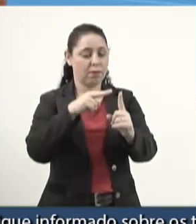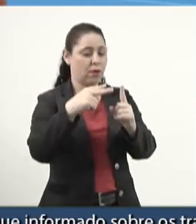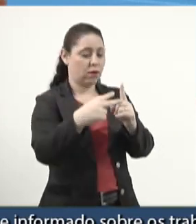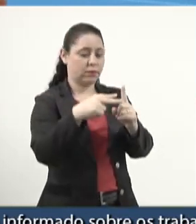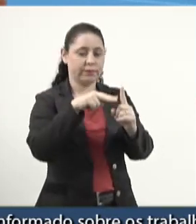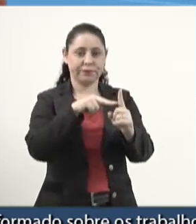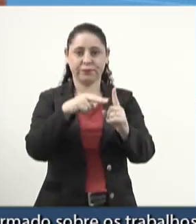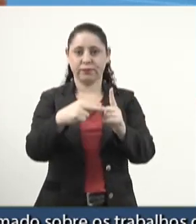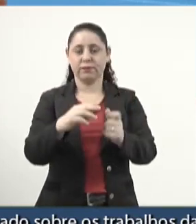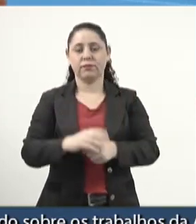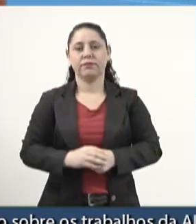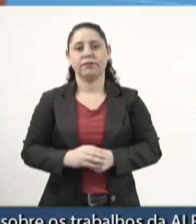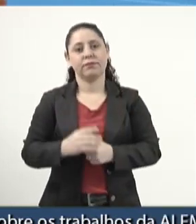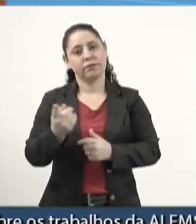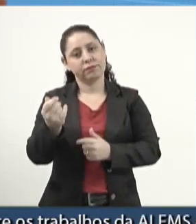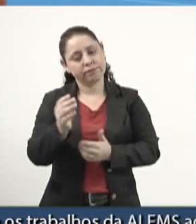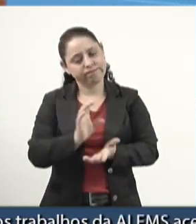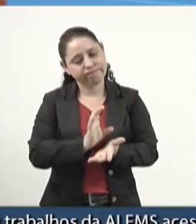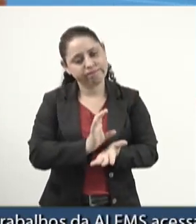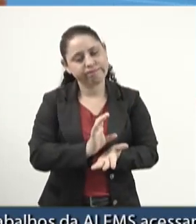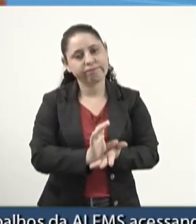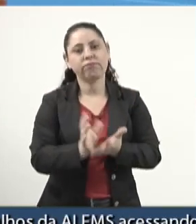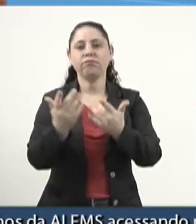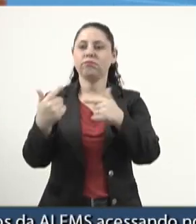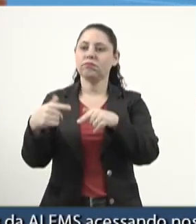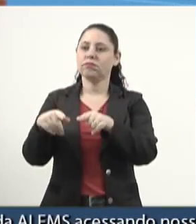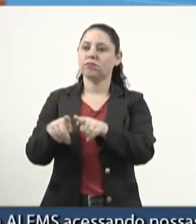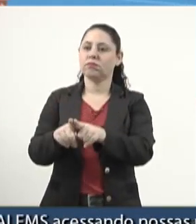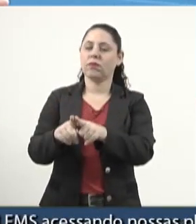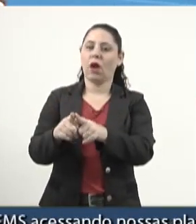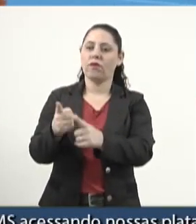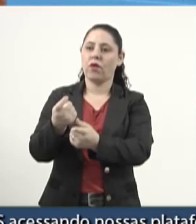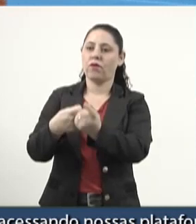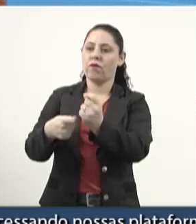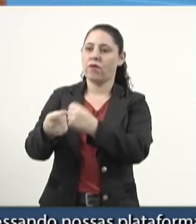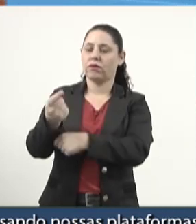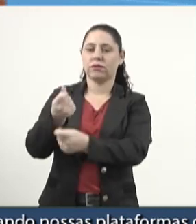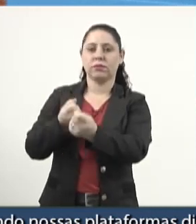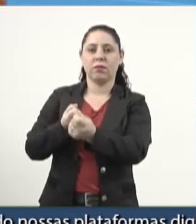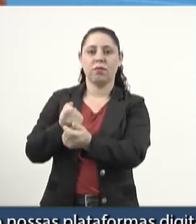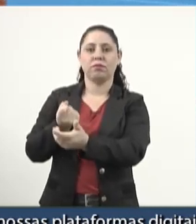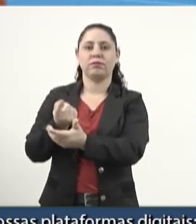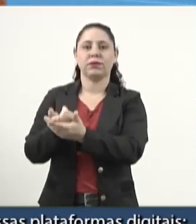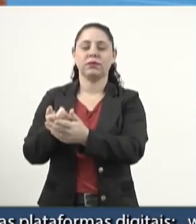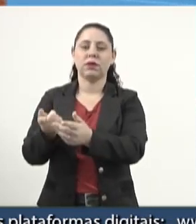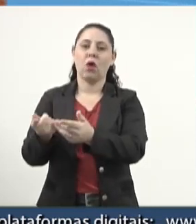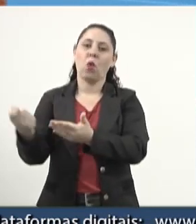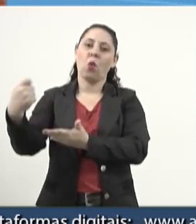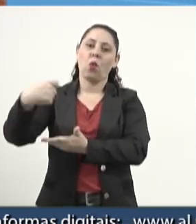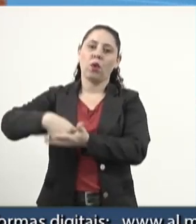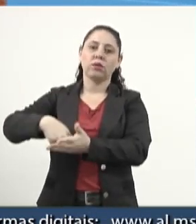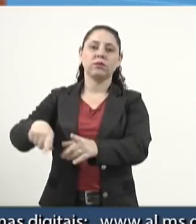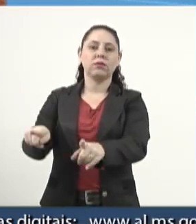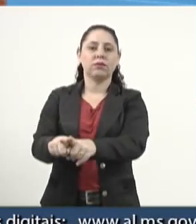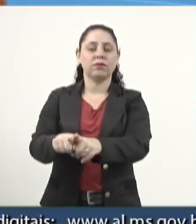perspectiva de investimentos, de parcerias comerciais e, o mais